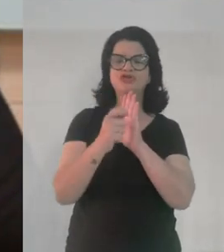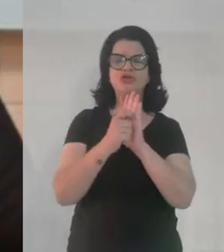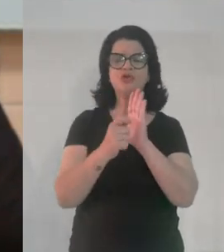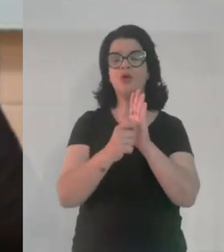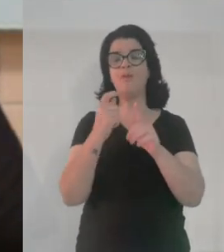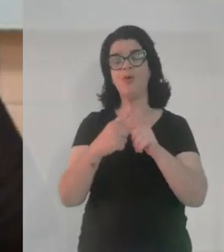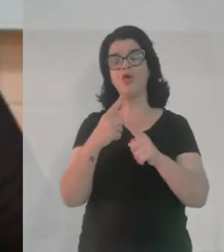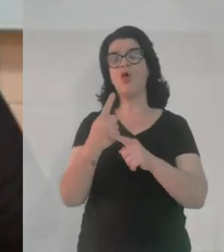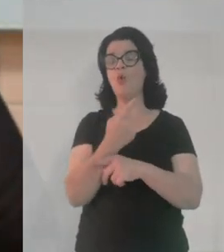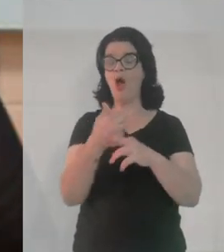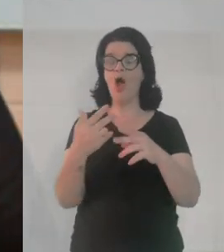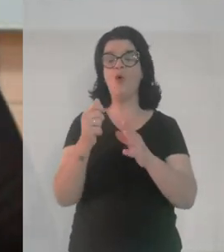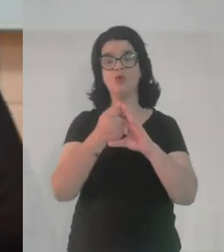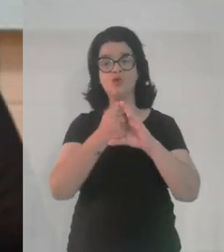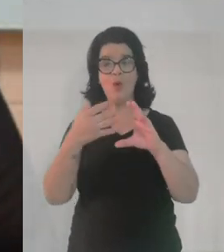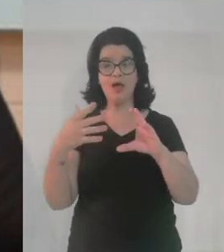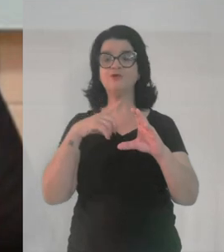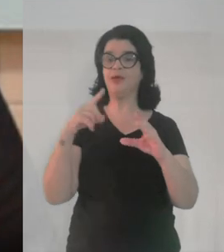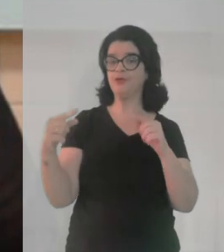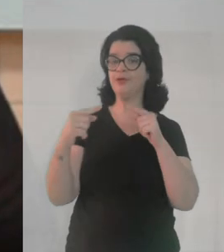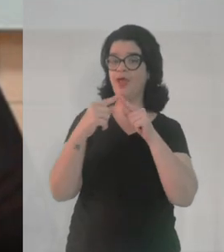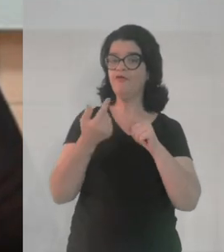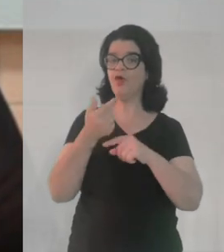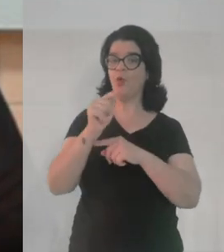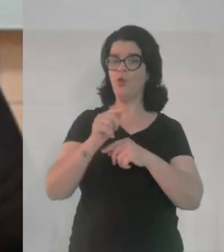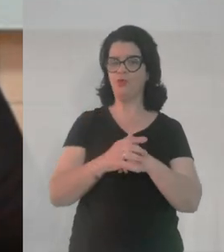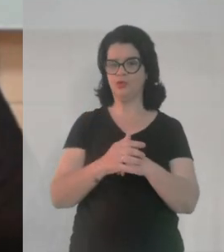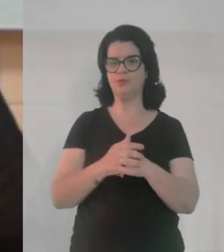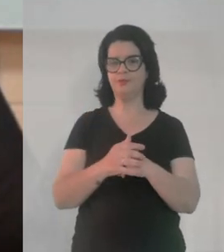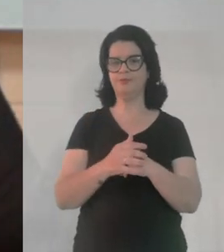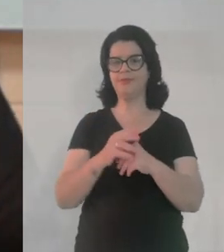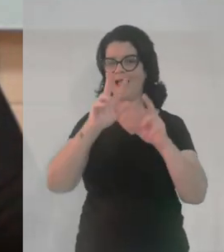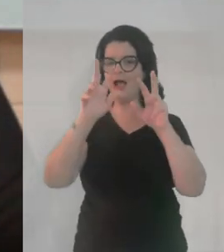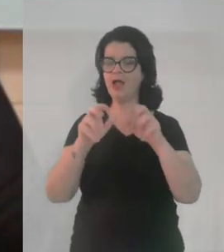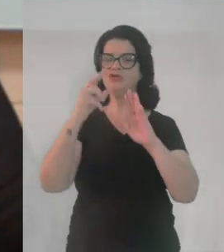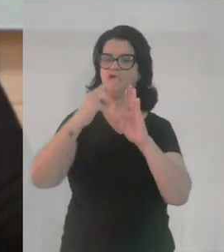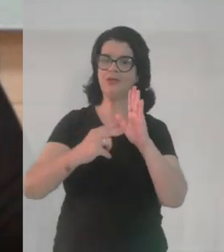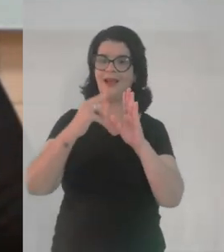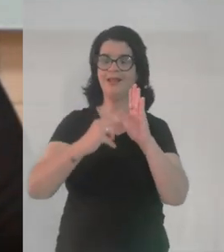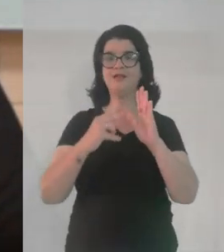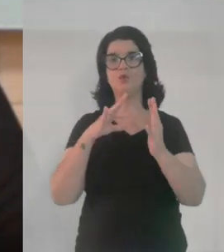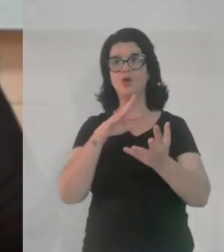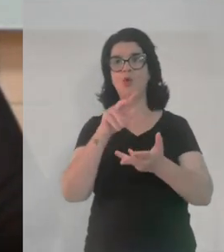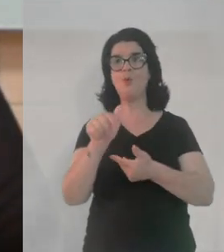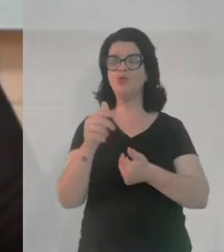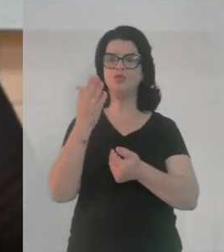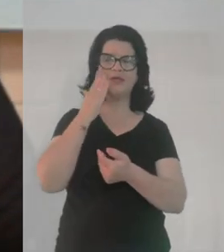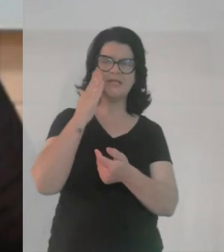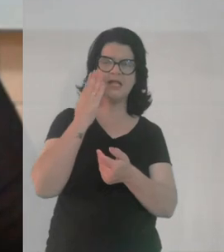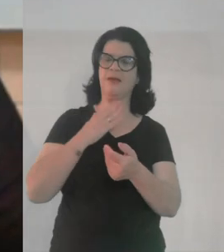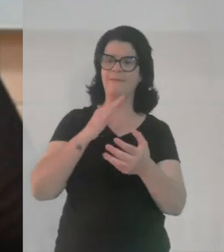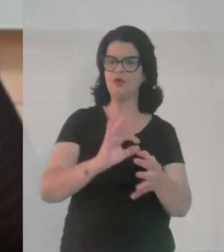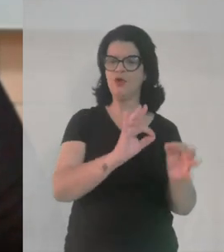Porque uma coisa, né, um aspecto tem a ver com o outro, né? A questão da leitura no mundo, né?